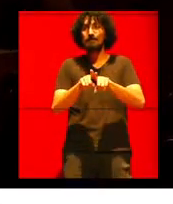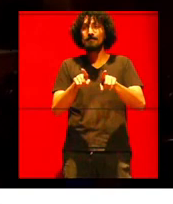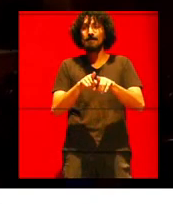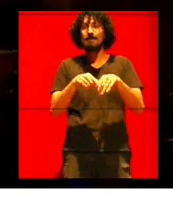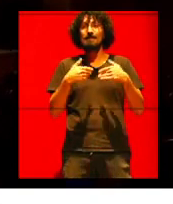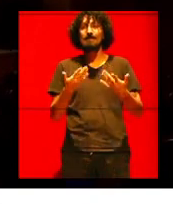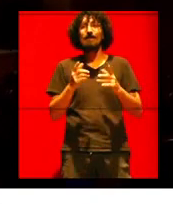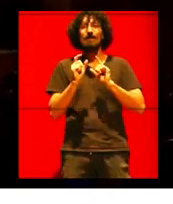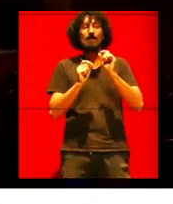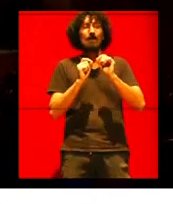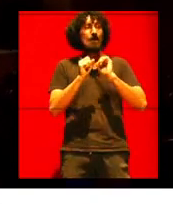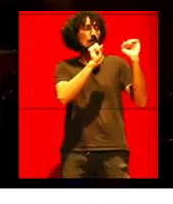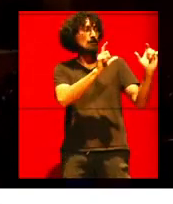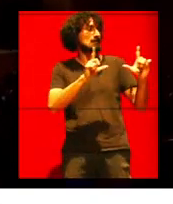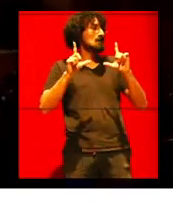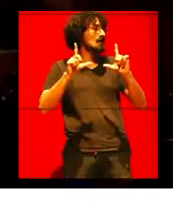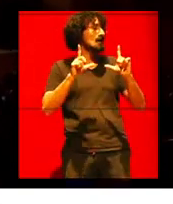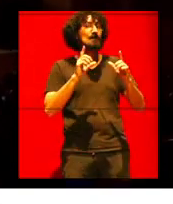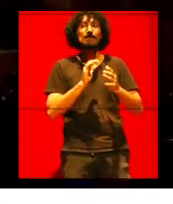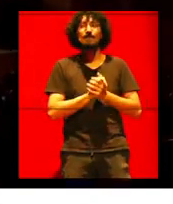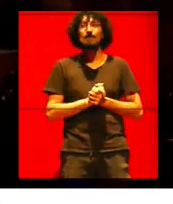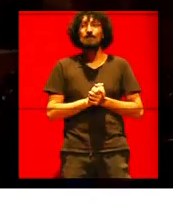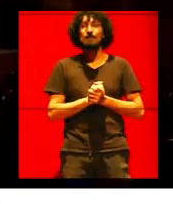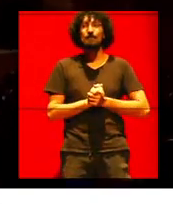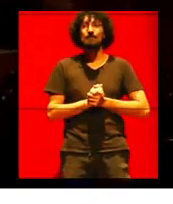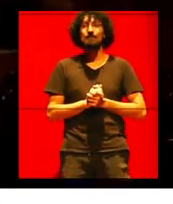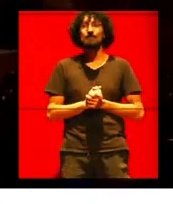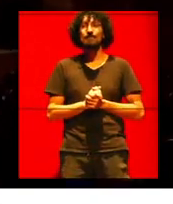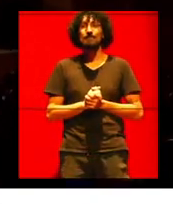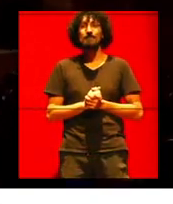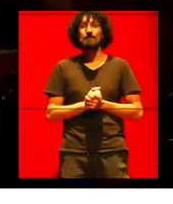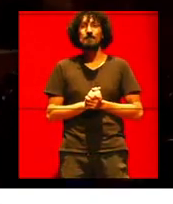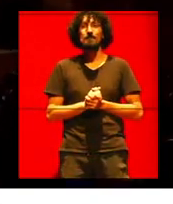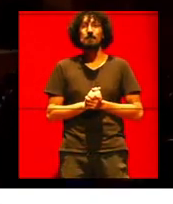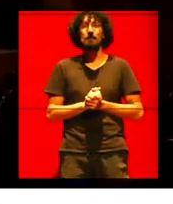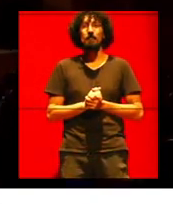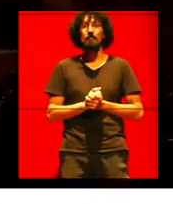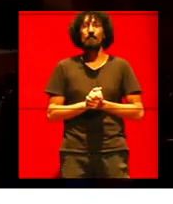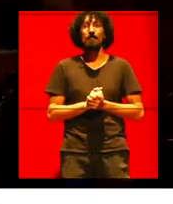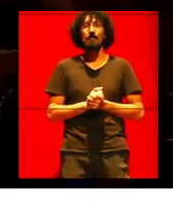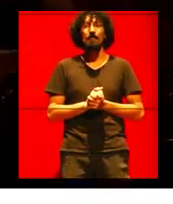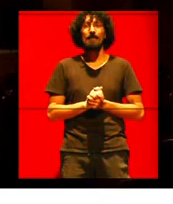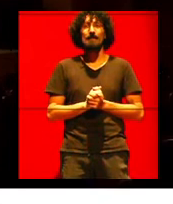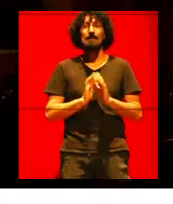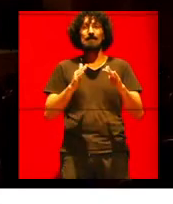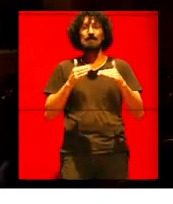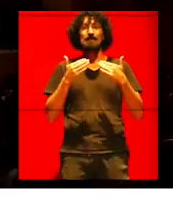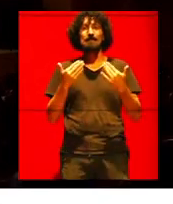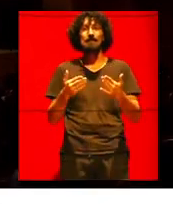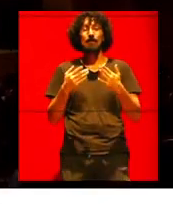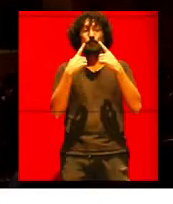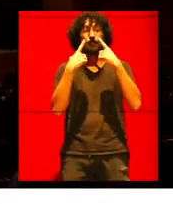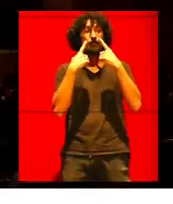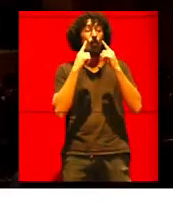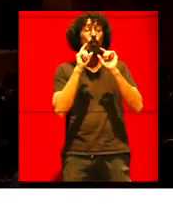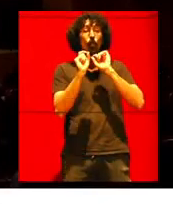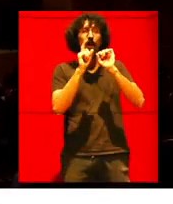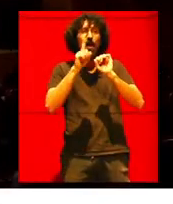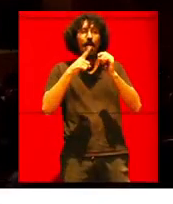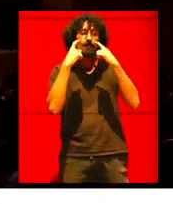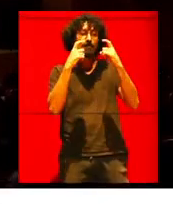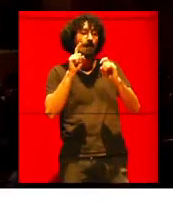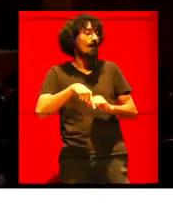tem um passador, eu peço para passar. Aê, beleza? O que me interessa aqui, velho, é isso aqui,